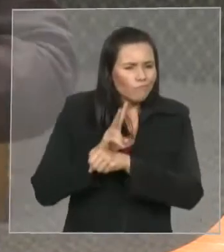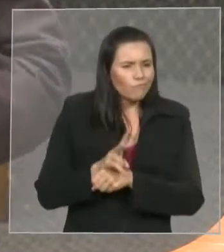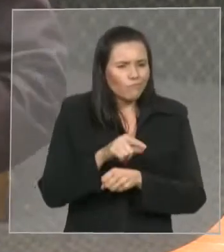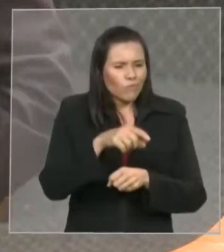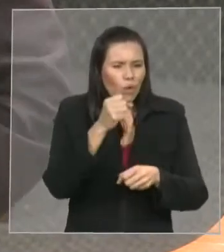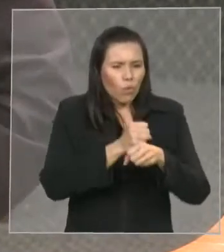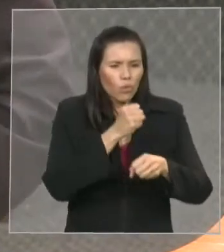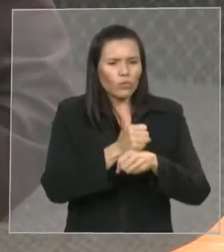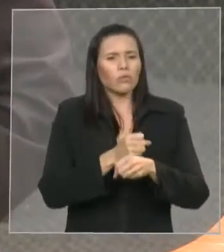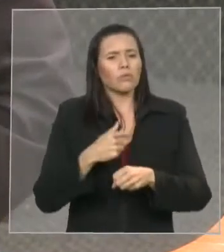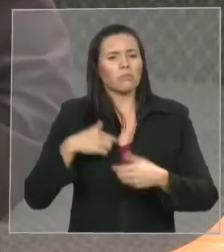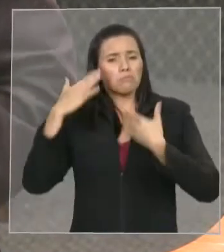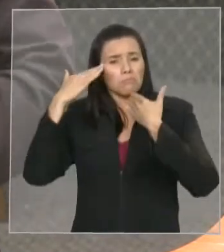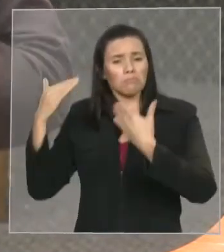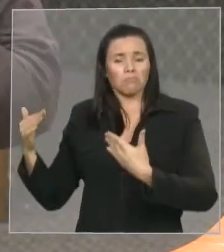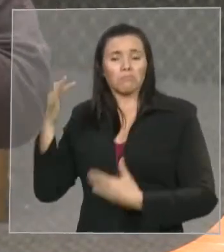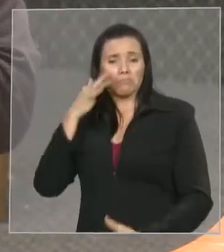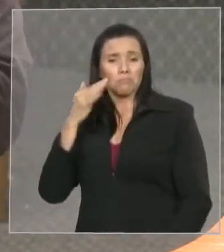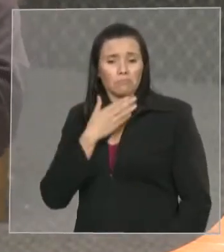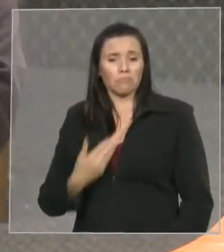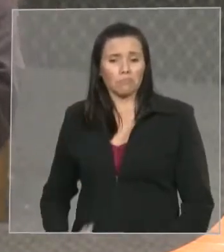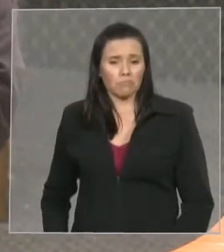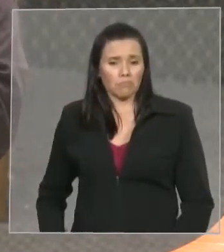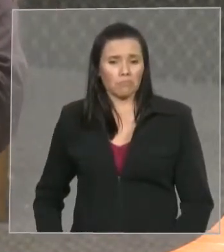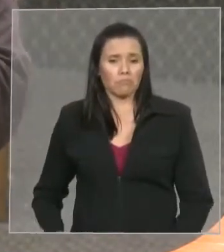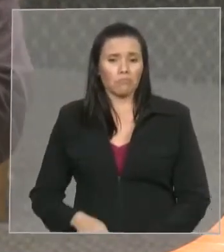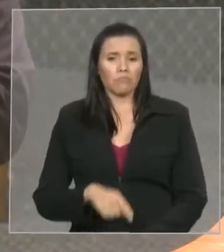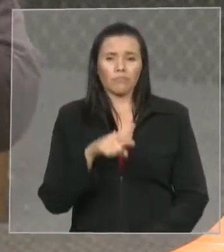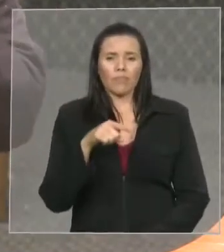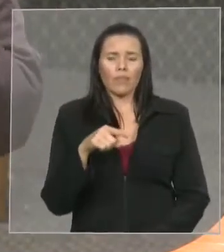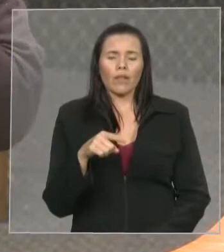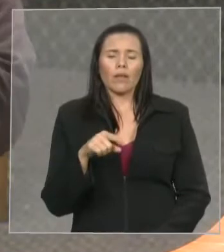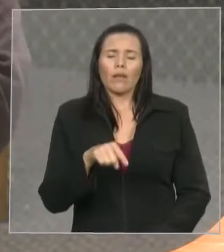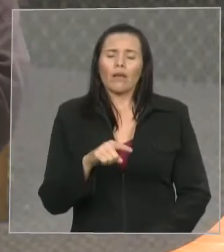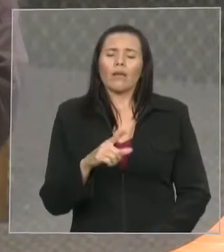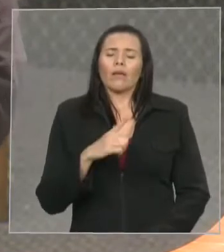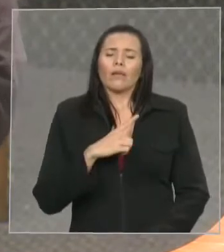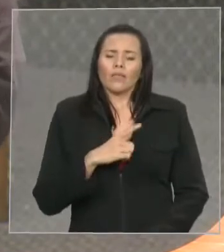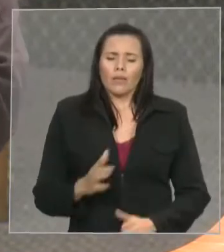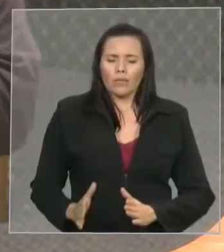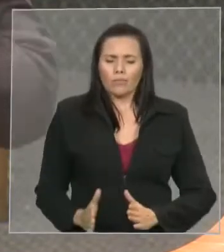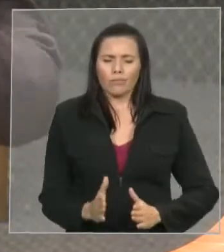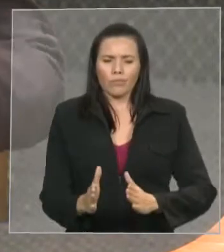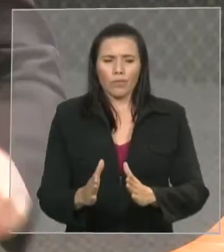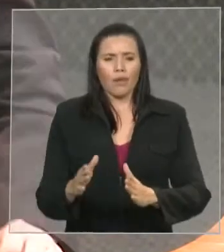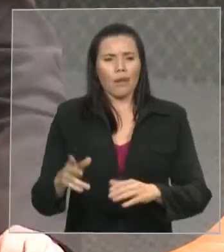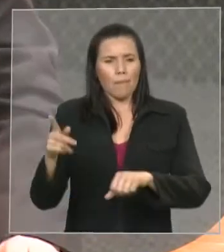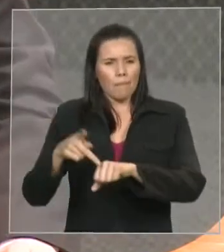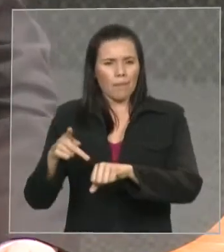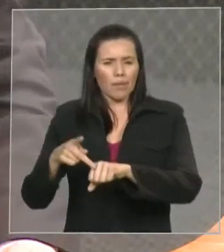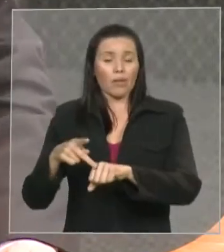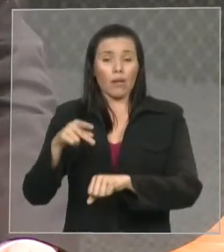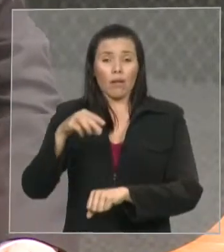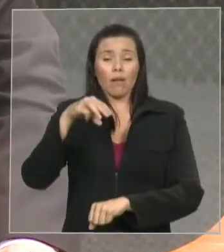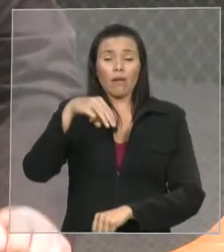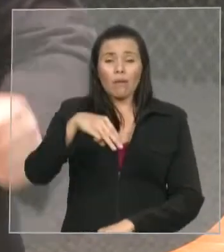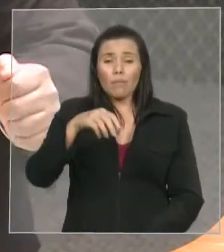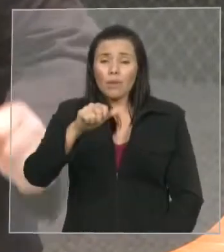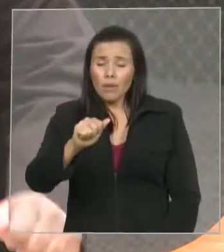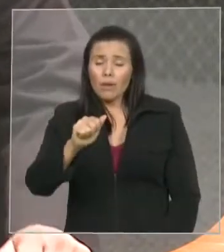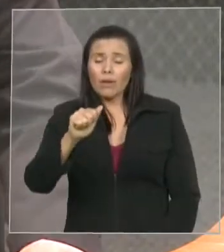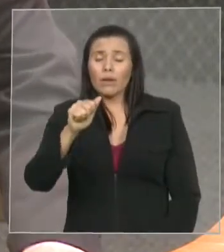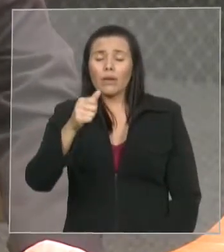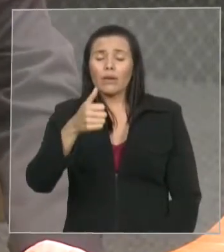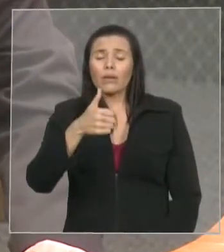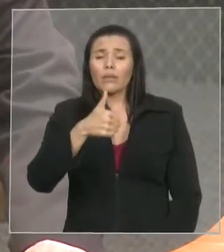tempo recorde, quando aconteceu o corte daquela estrada que liga Pedreiras a Lago da Pedra, que é a MA-119, a